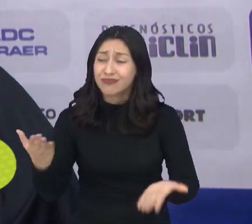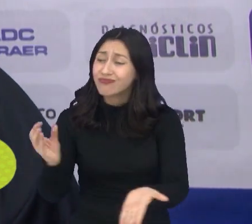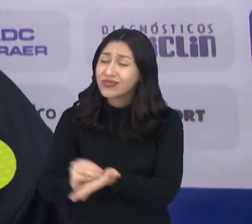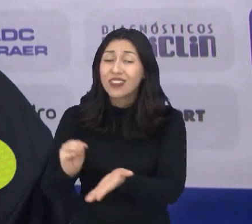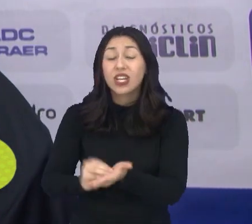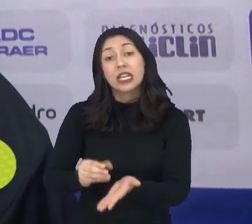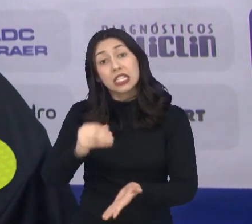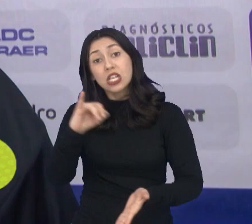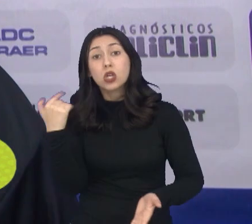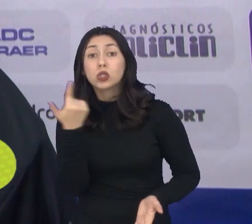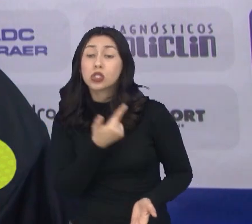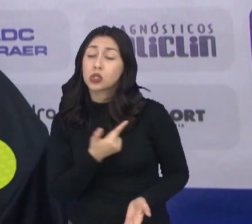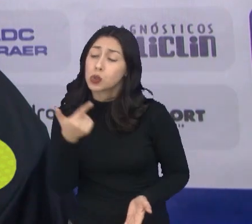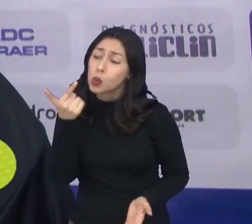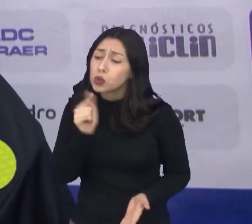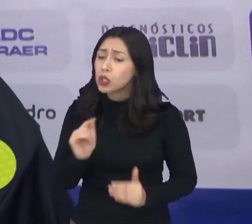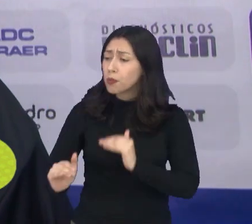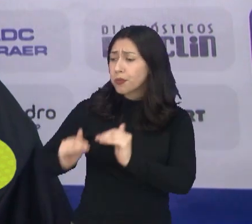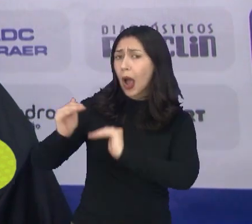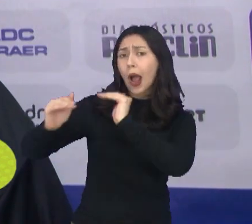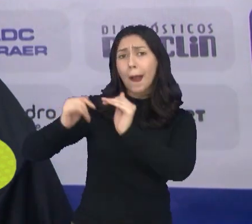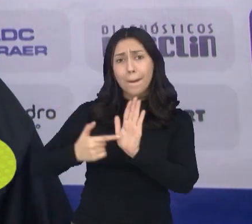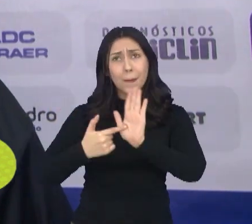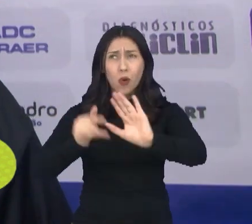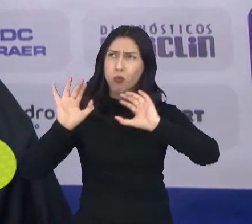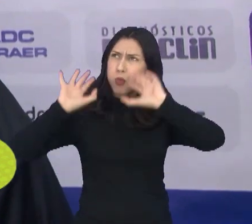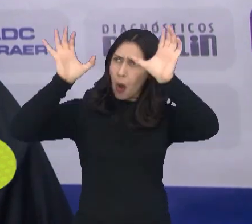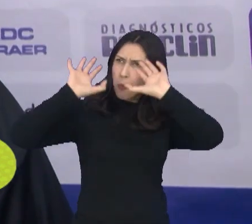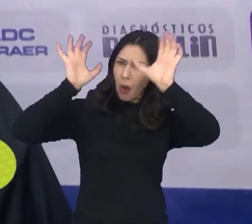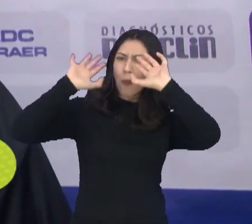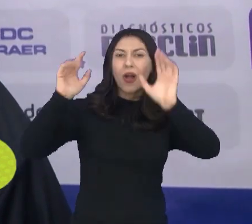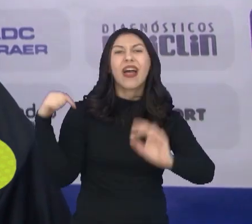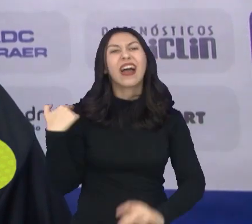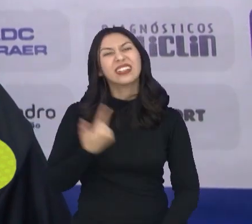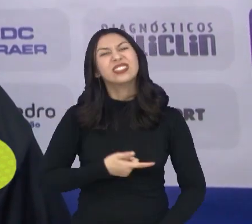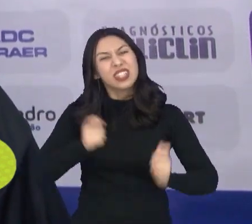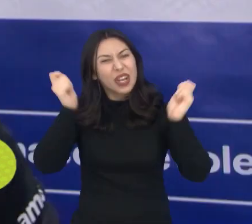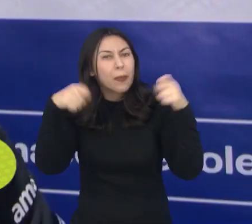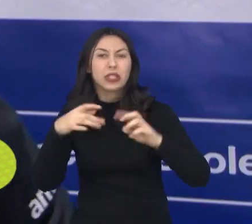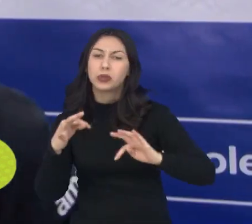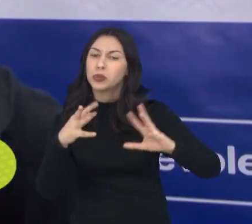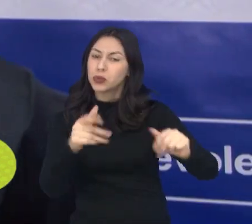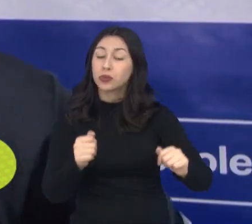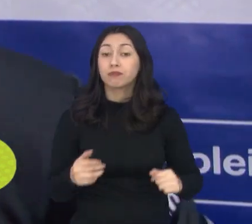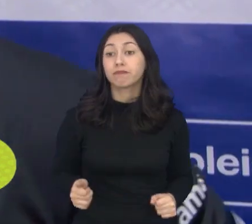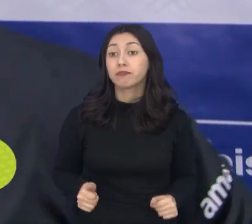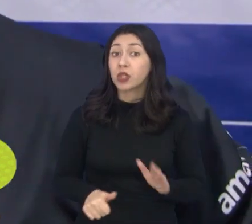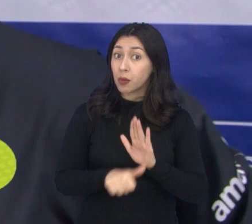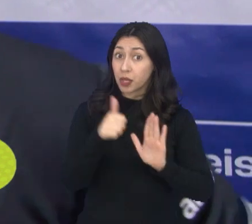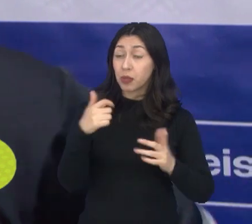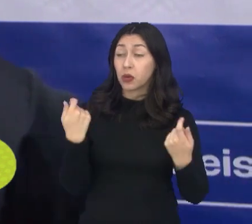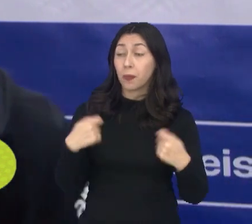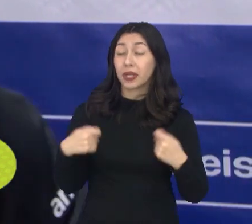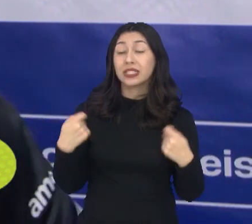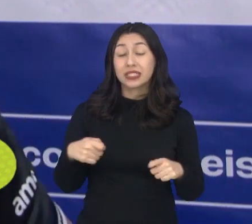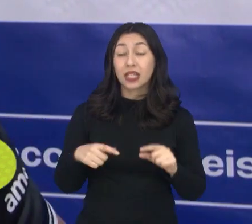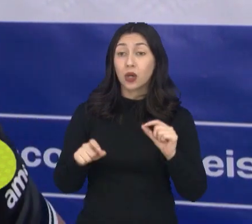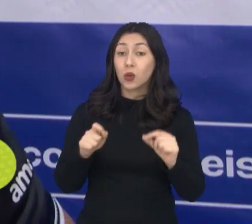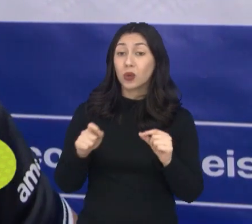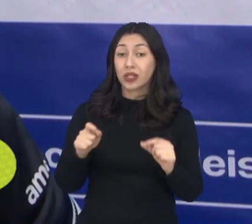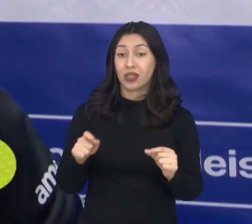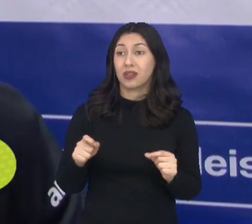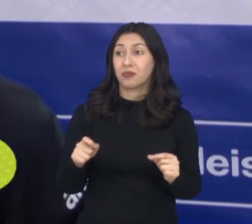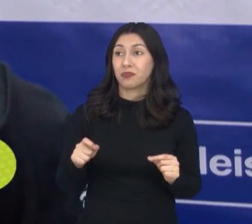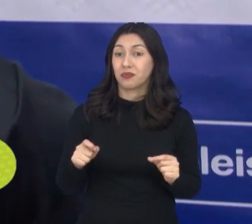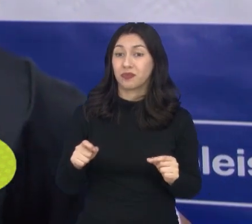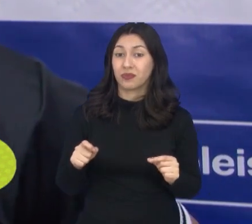conseguir evoluir essa semana e mostrar o nosso voleibol, a gente é capaz de enfrentar qualquer equipe. Primeiro de tudo, a gente tem que minimizar ao máximo